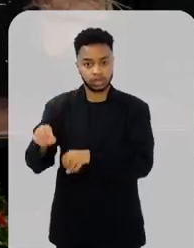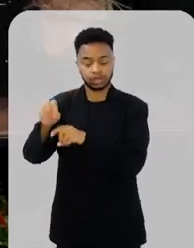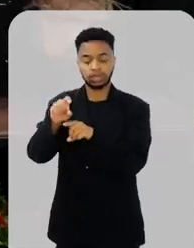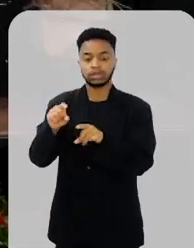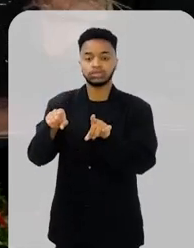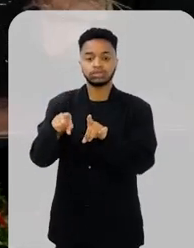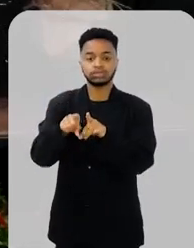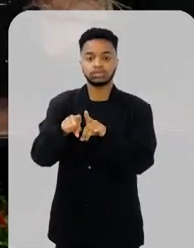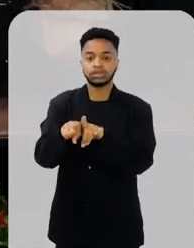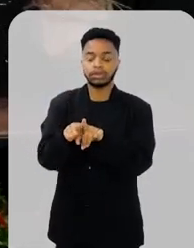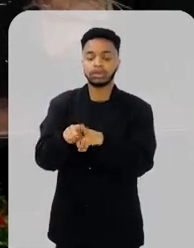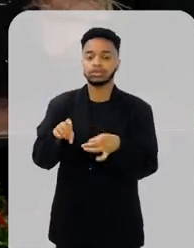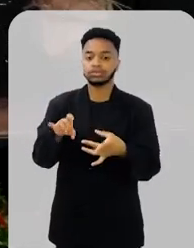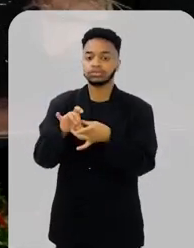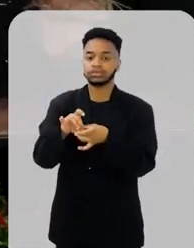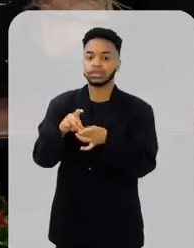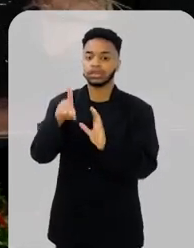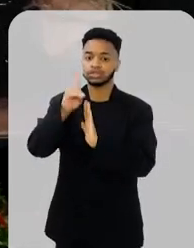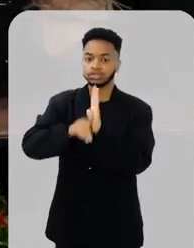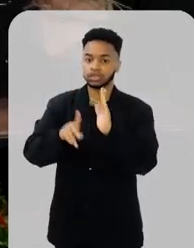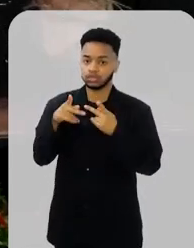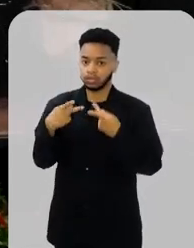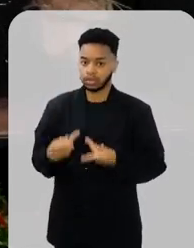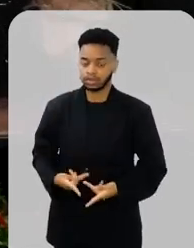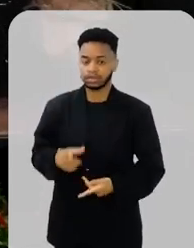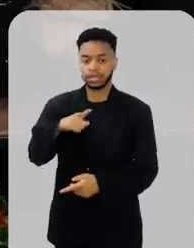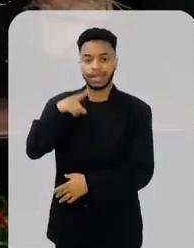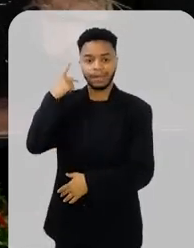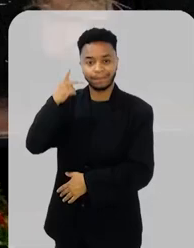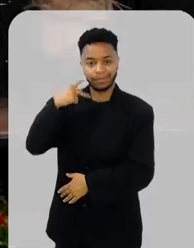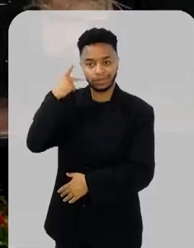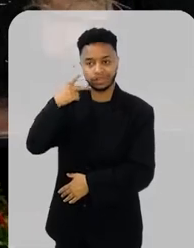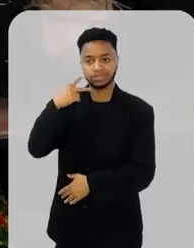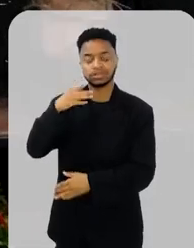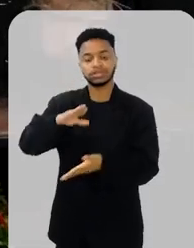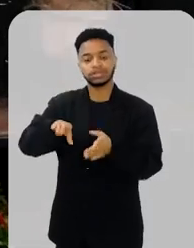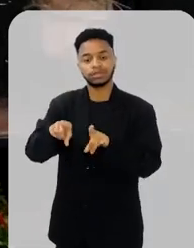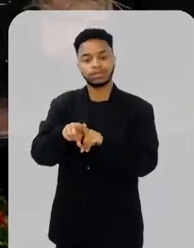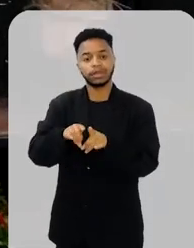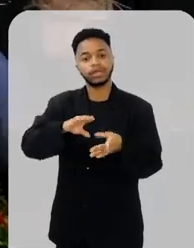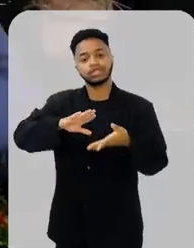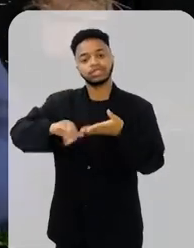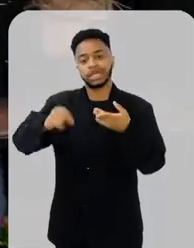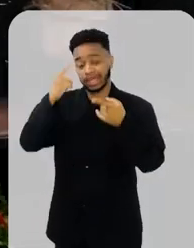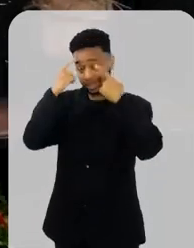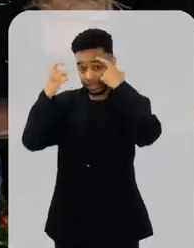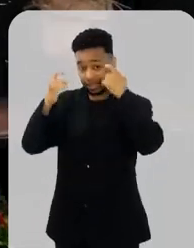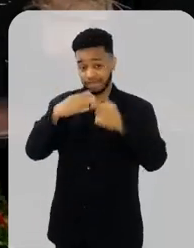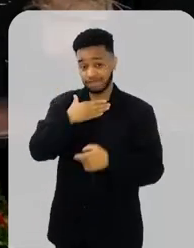da educação em direitos humanos como uma política de desmobilização dessa falsa